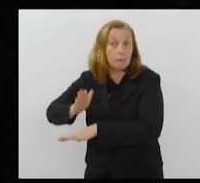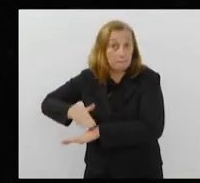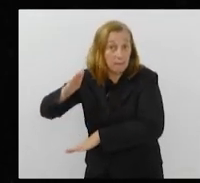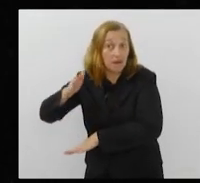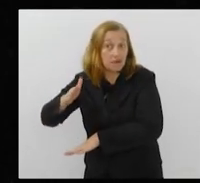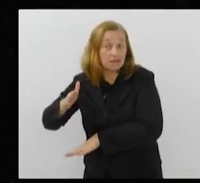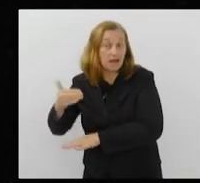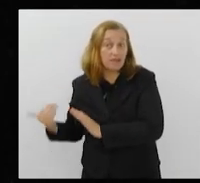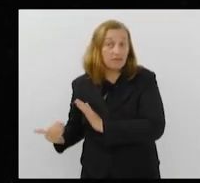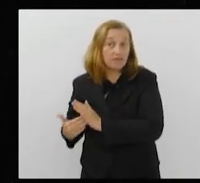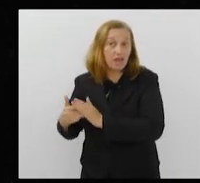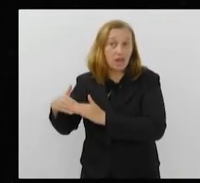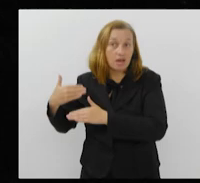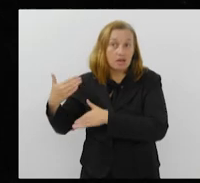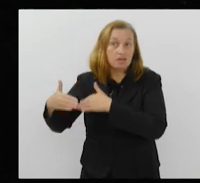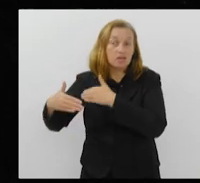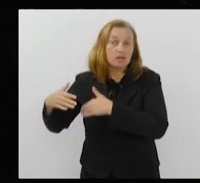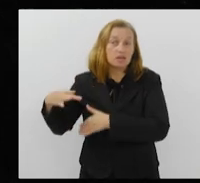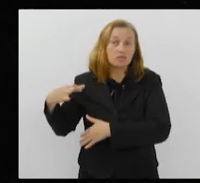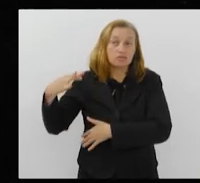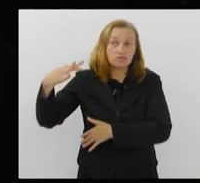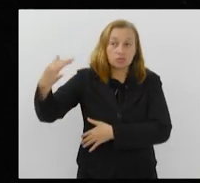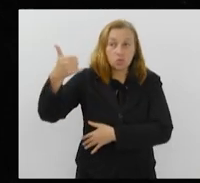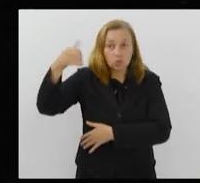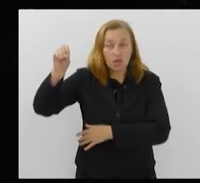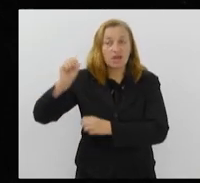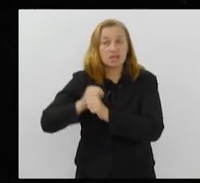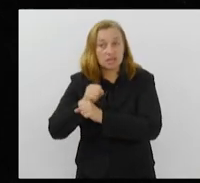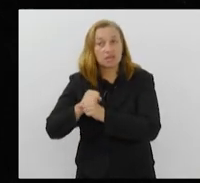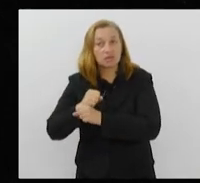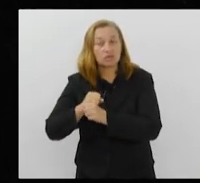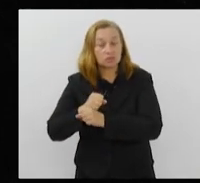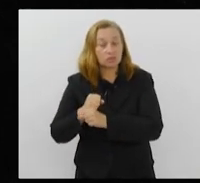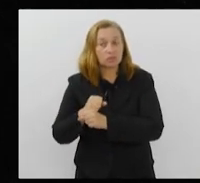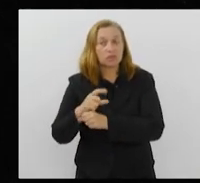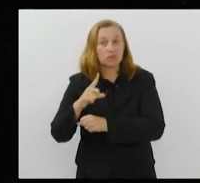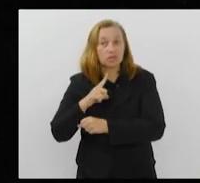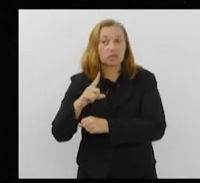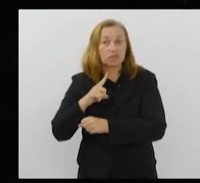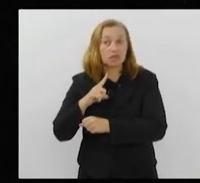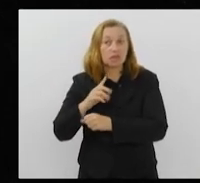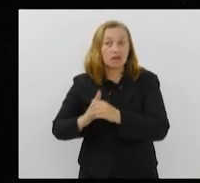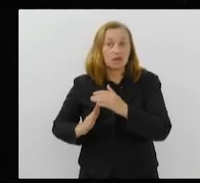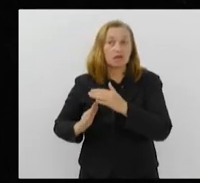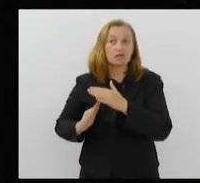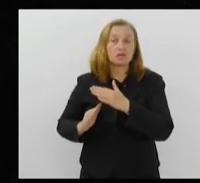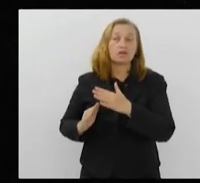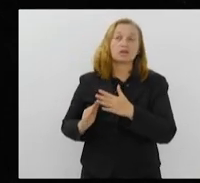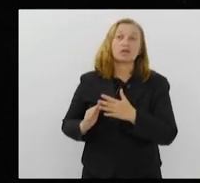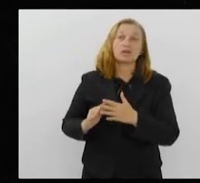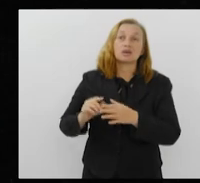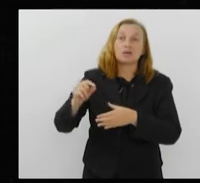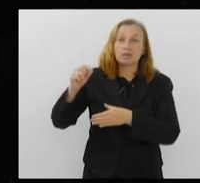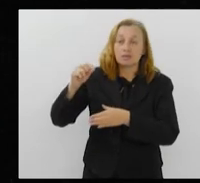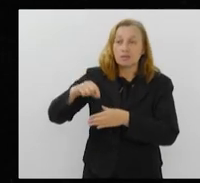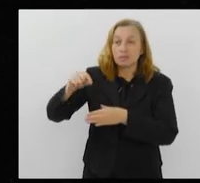até os próximos 10 anos tem aí a meta de realizar, ou seja, de plantar aqui no nosso